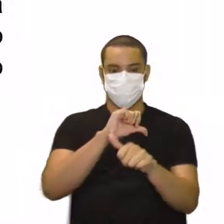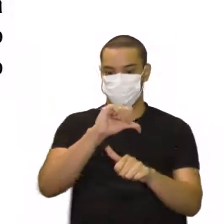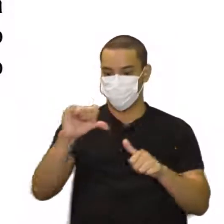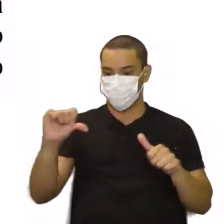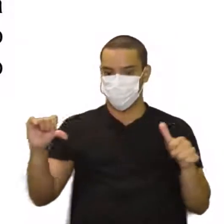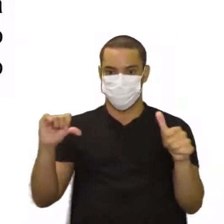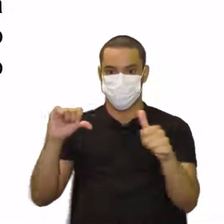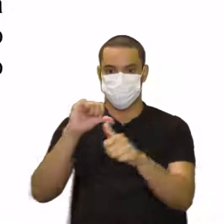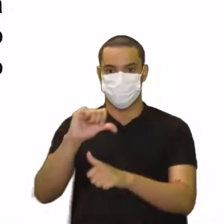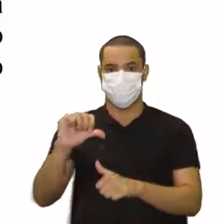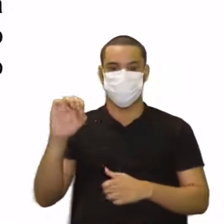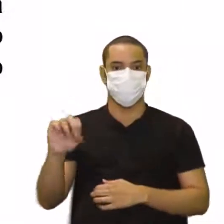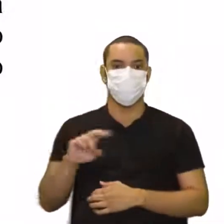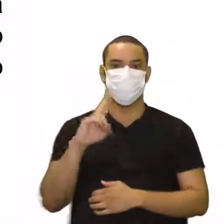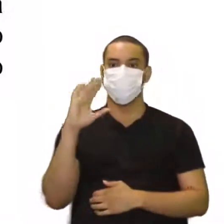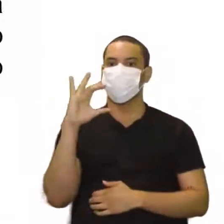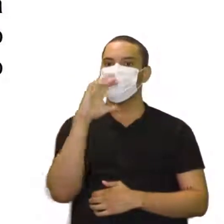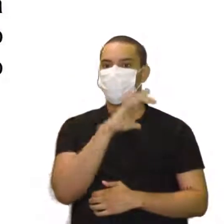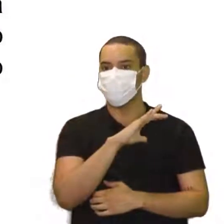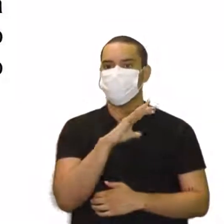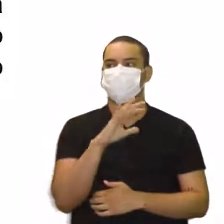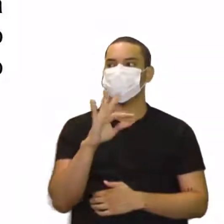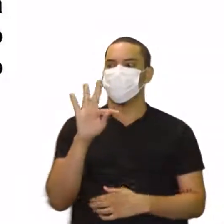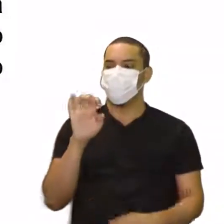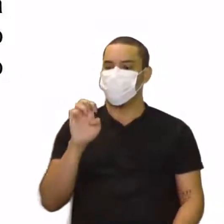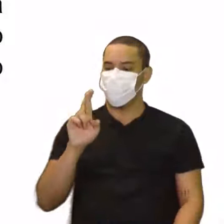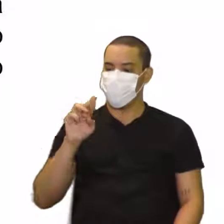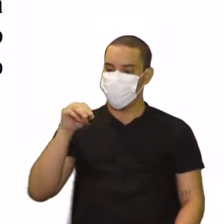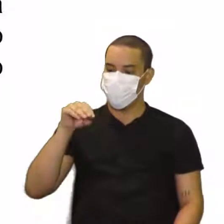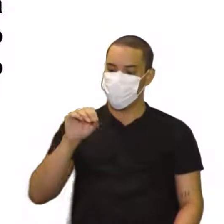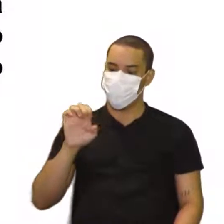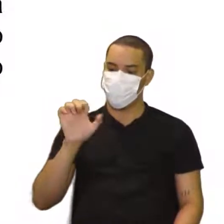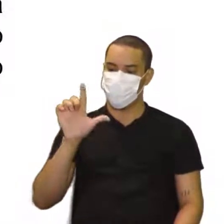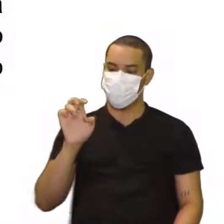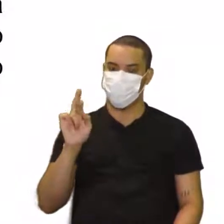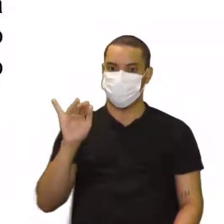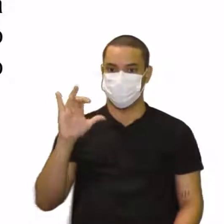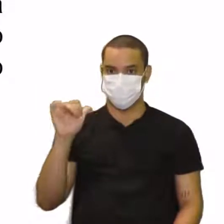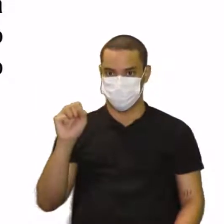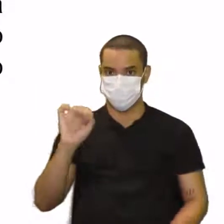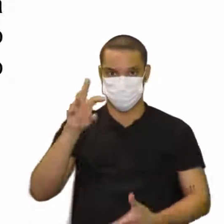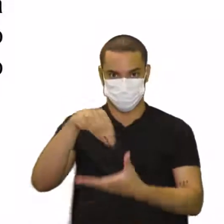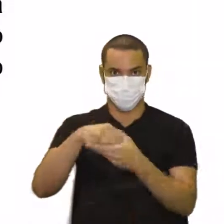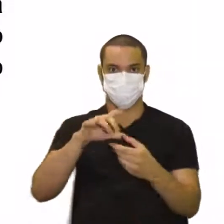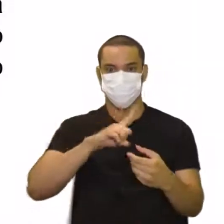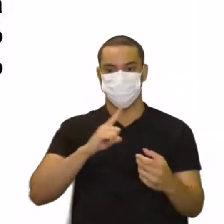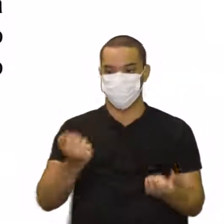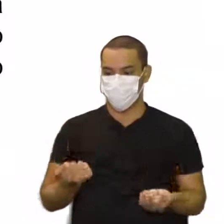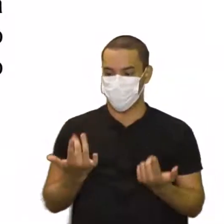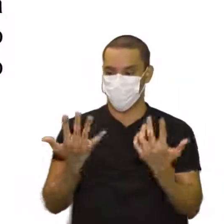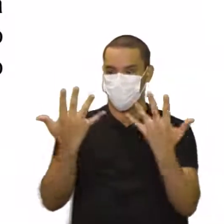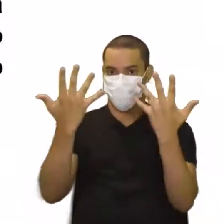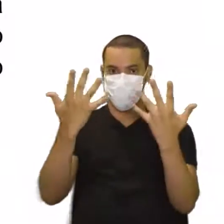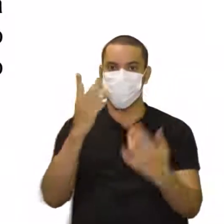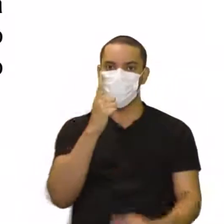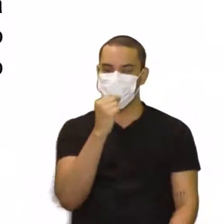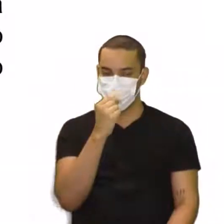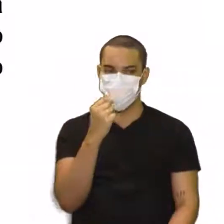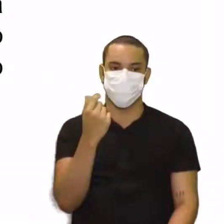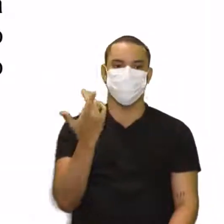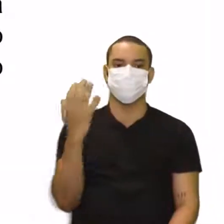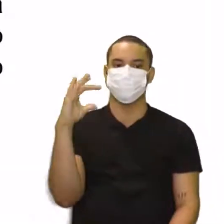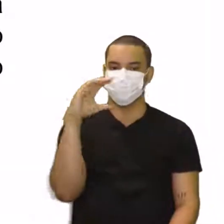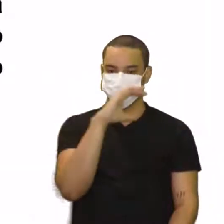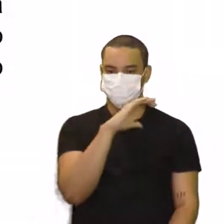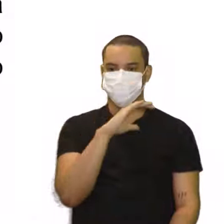aí, ou quentes lá nas termoelétricas, que envolve a questão do vapor d'água, quando envolve aquecimento, tá bom? E